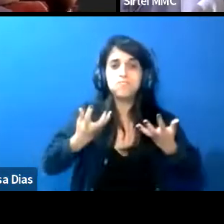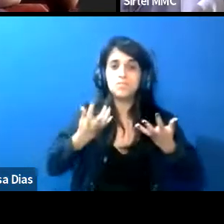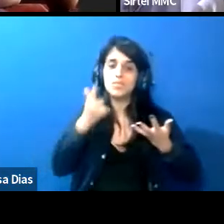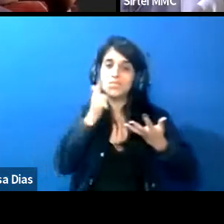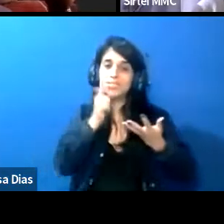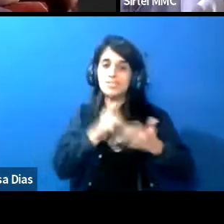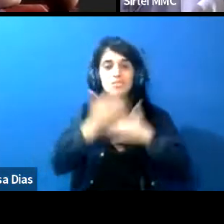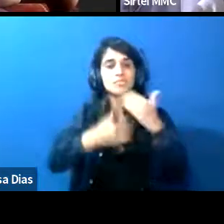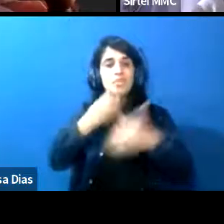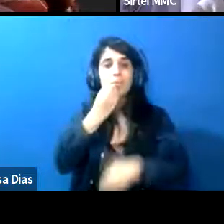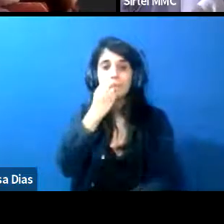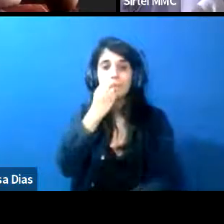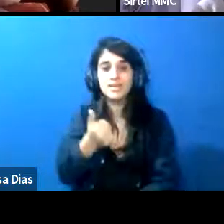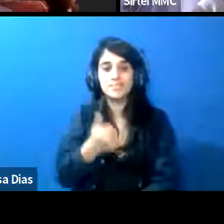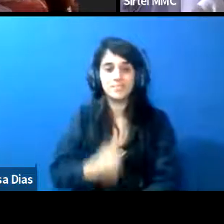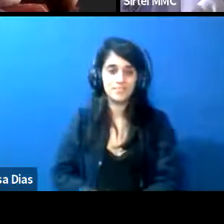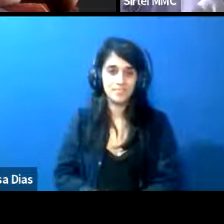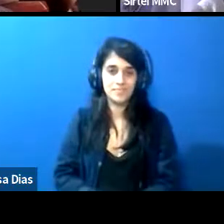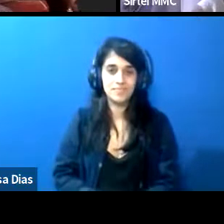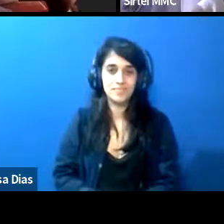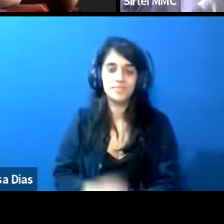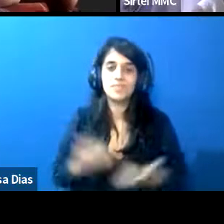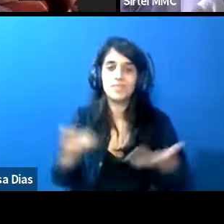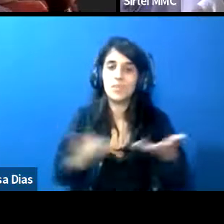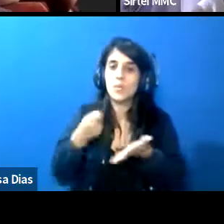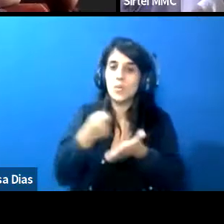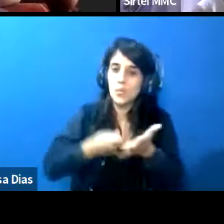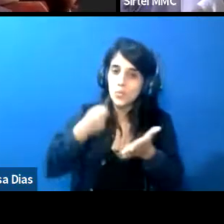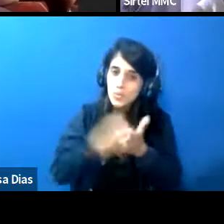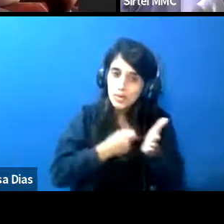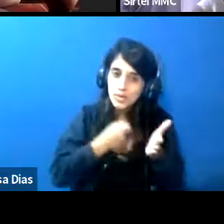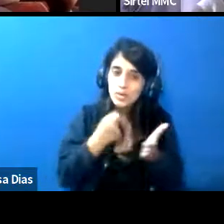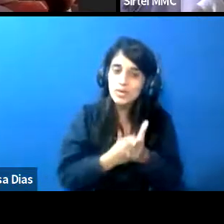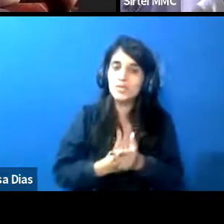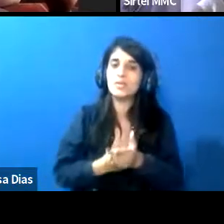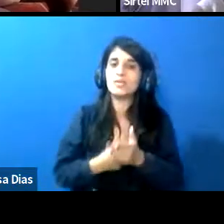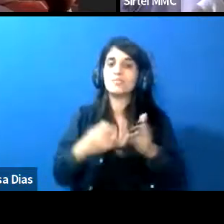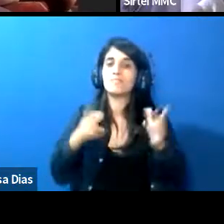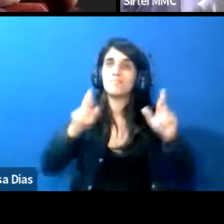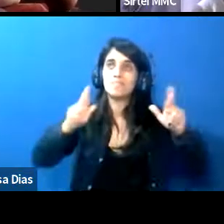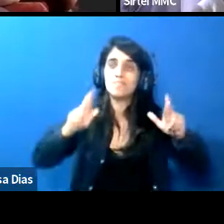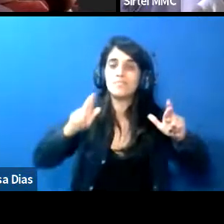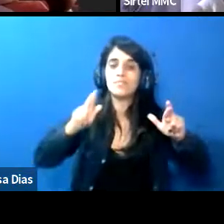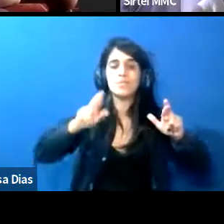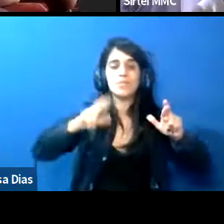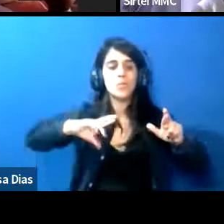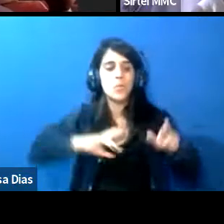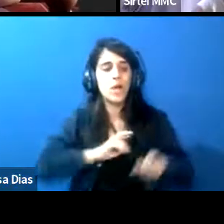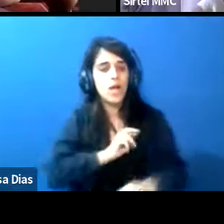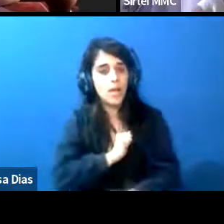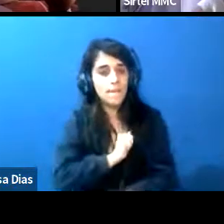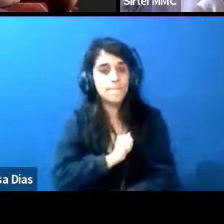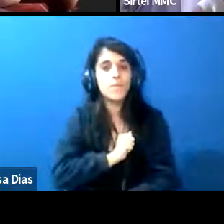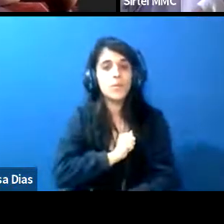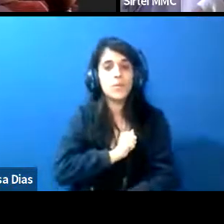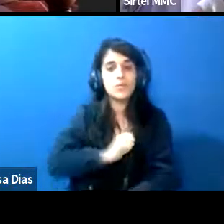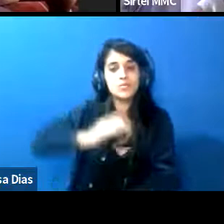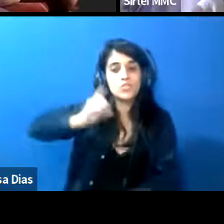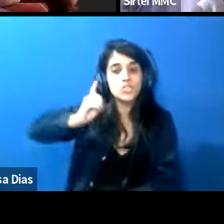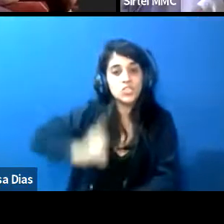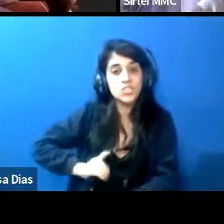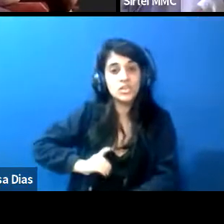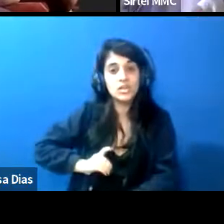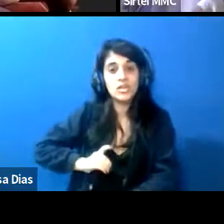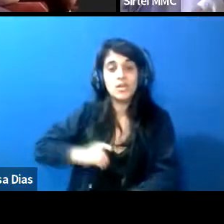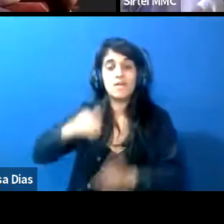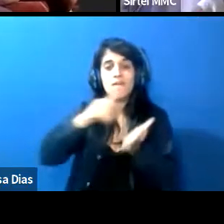saia bem. Globalizemos a luta, globalizemos a esperança, o amor, a dignidade, fora